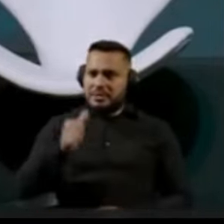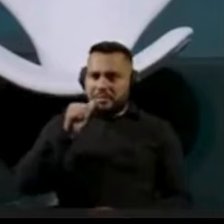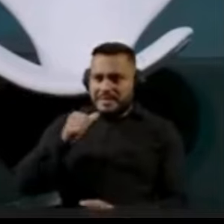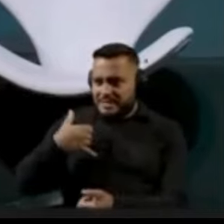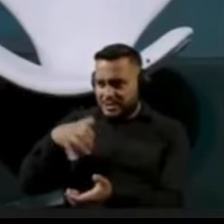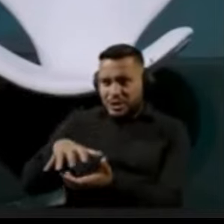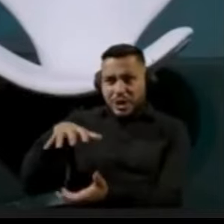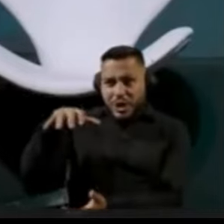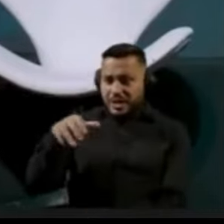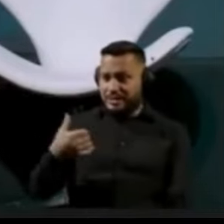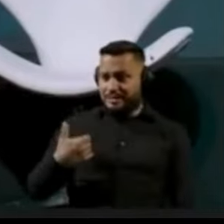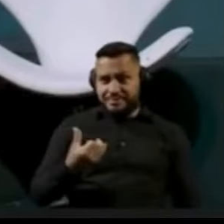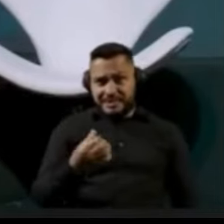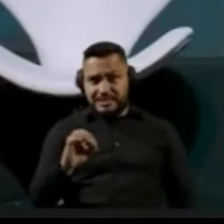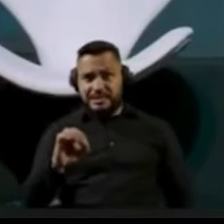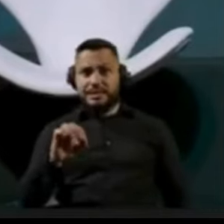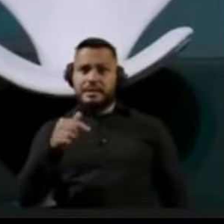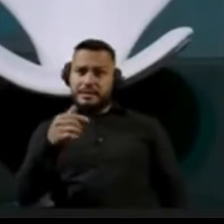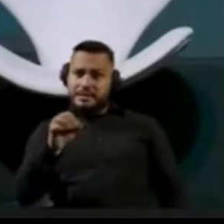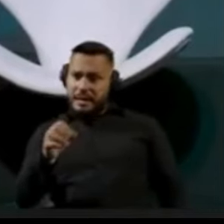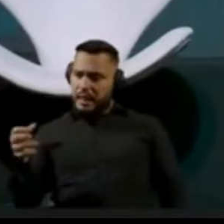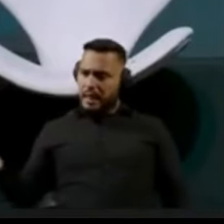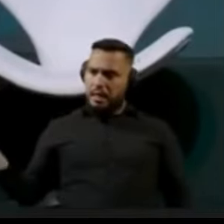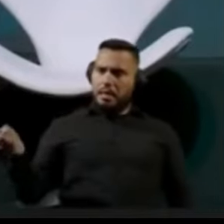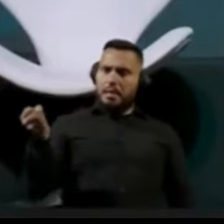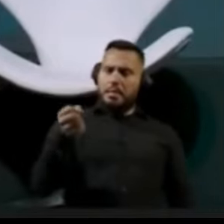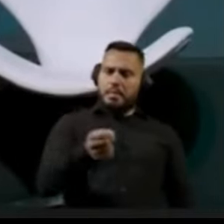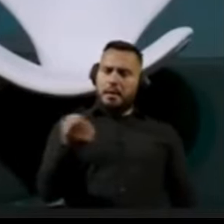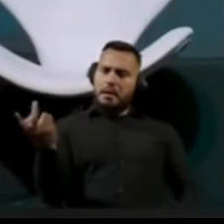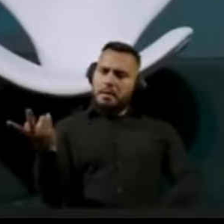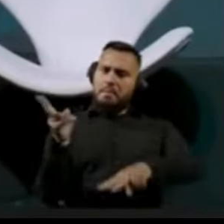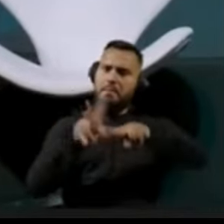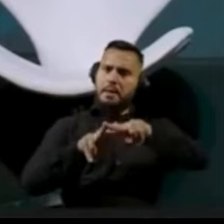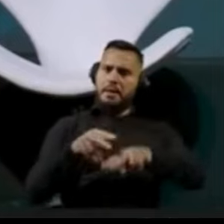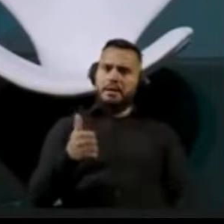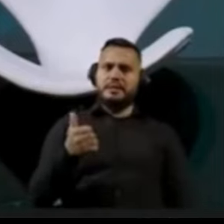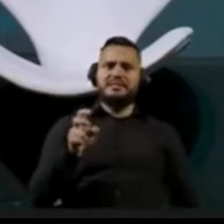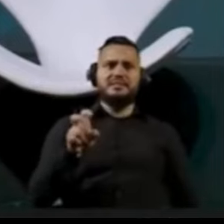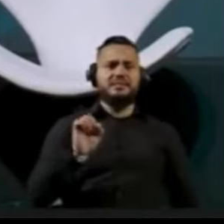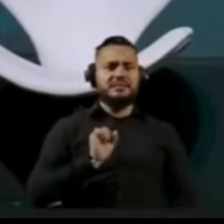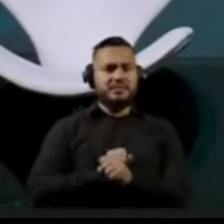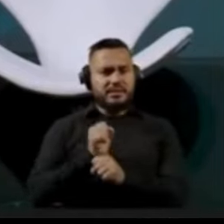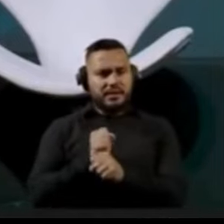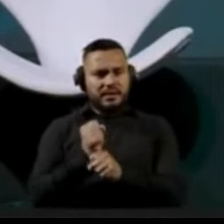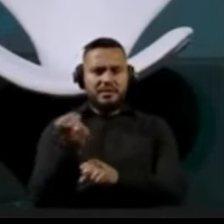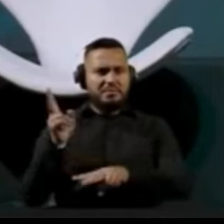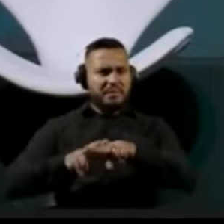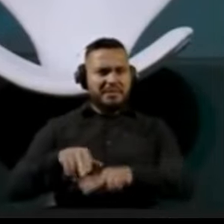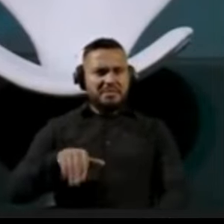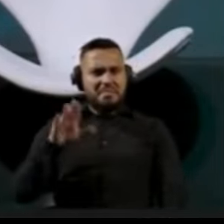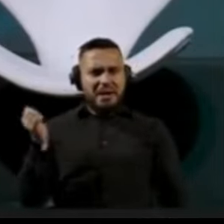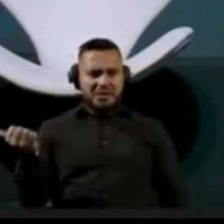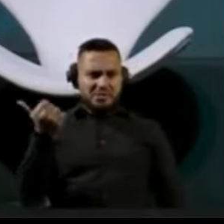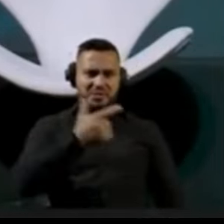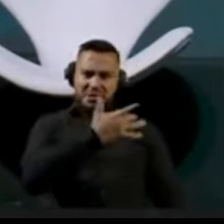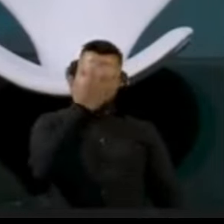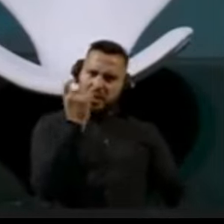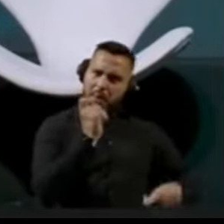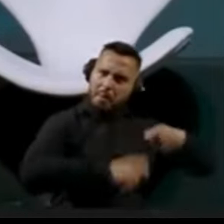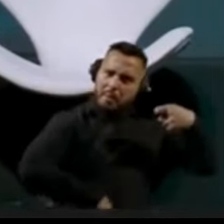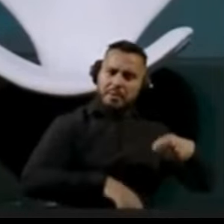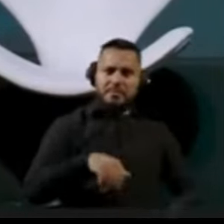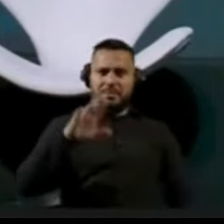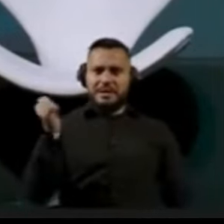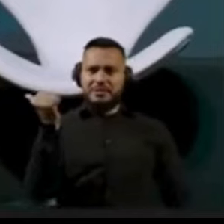anos, 70 anos, e colocar 14, 15, 16 anos atrás de uma grade, mais do que um estuprador, mais do que um